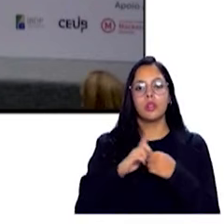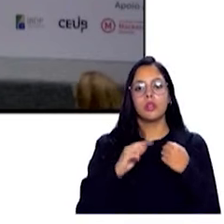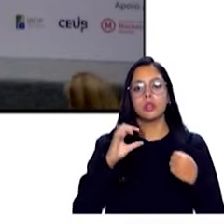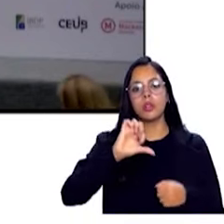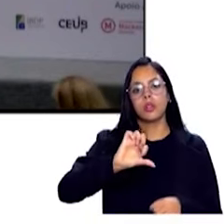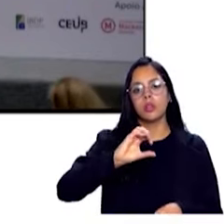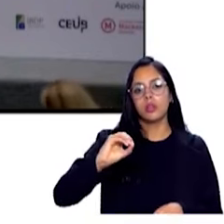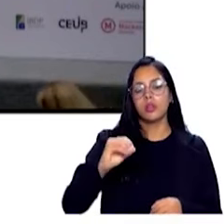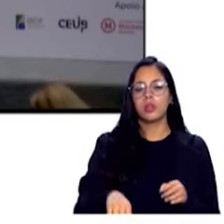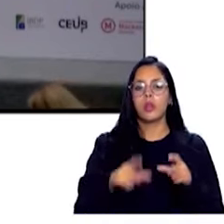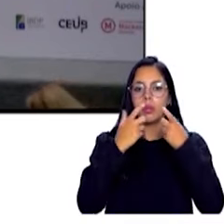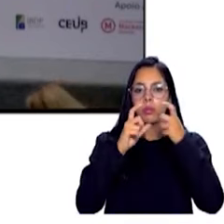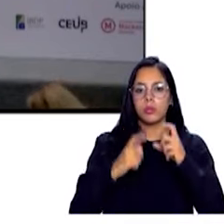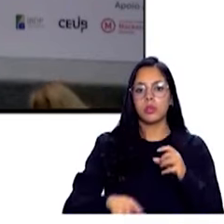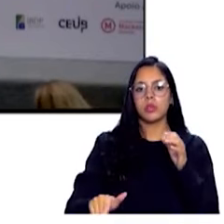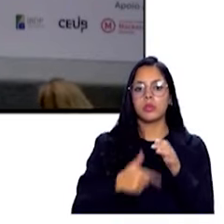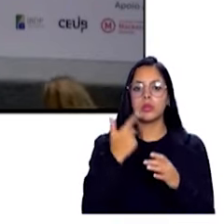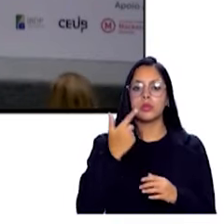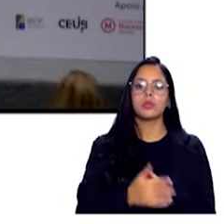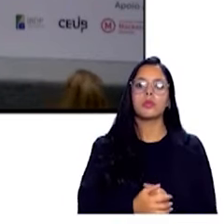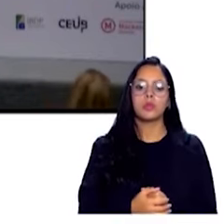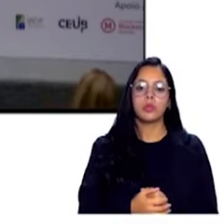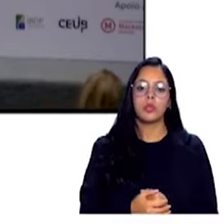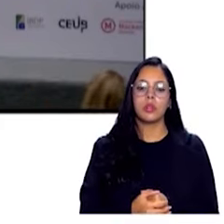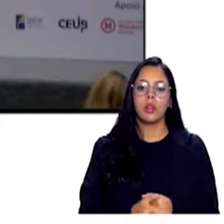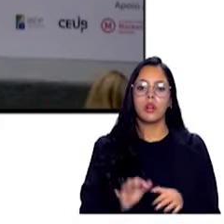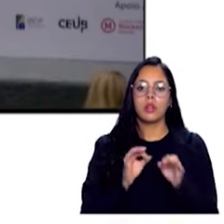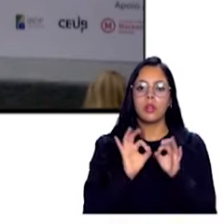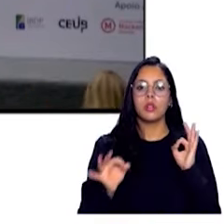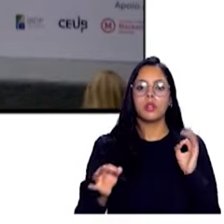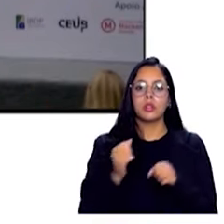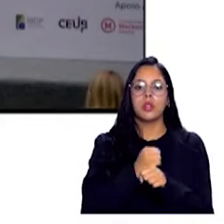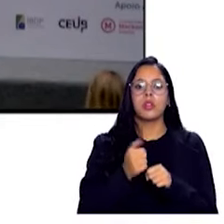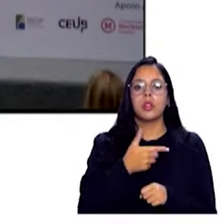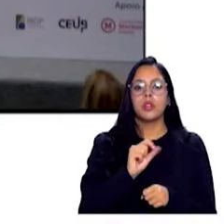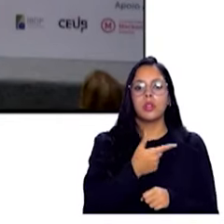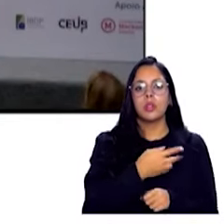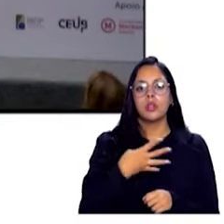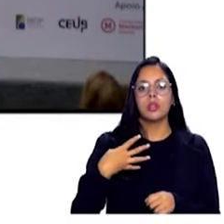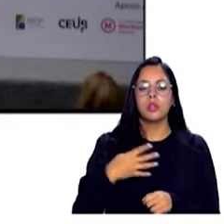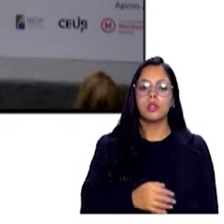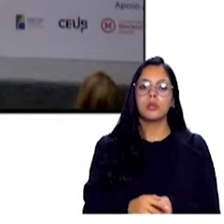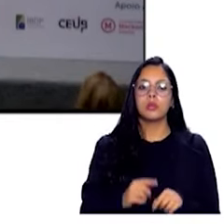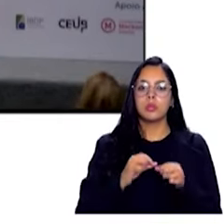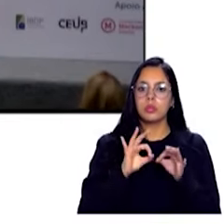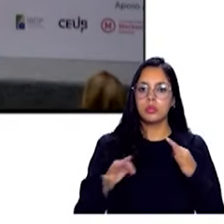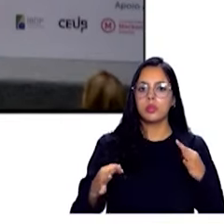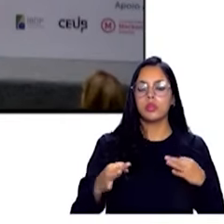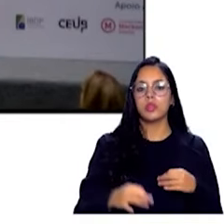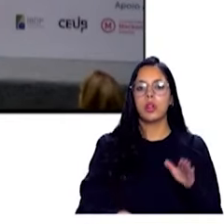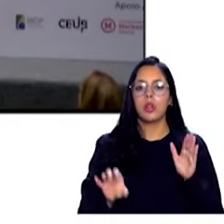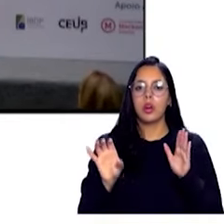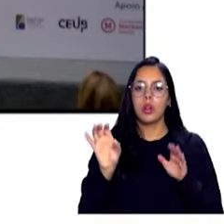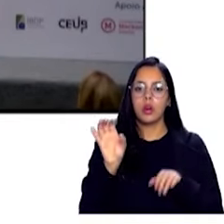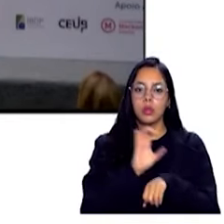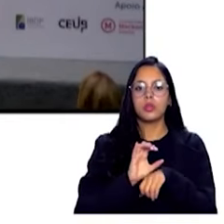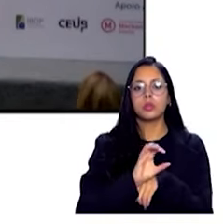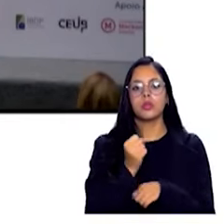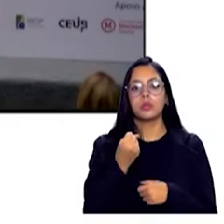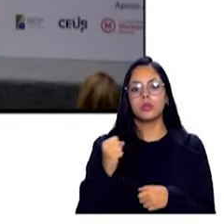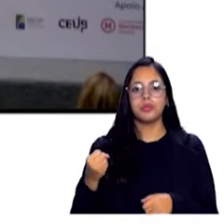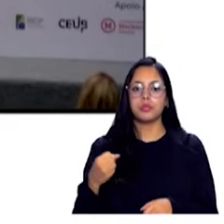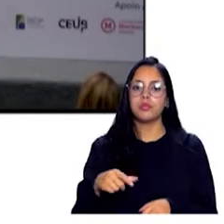segundo naquele momento olha longe 2024 longe da Constituição de 88 que nós temos amplo acesso à